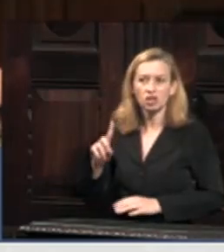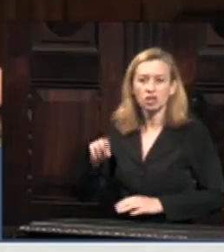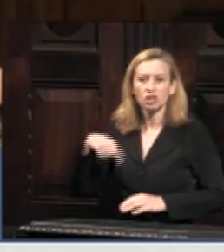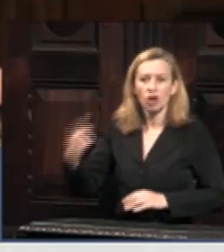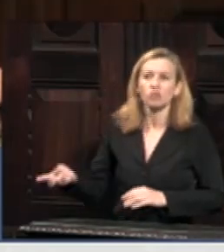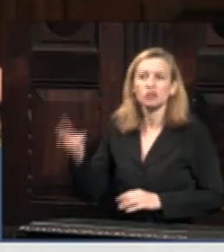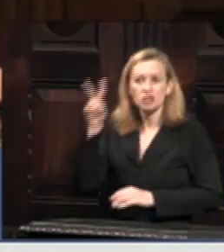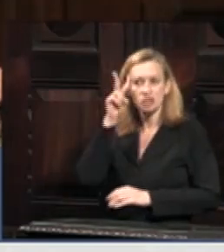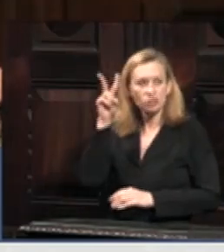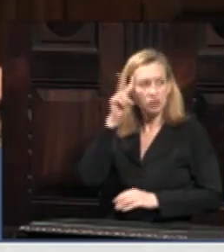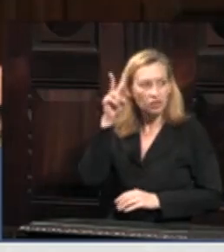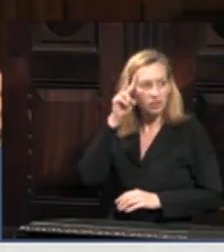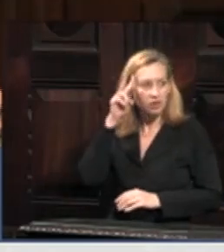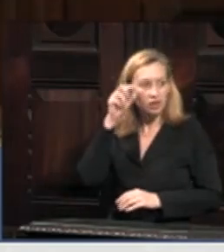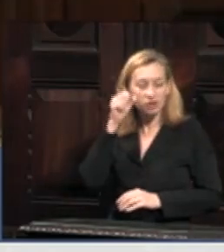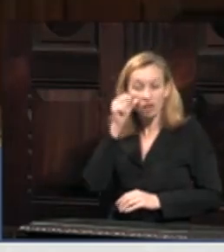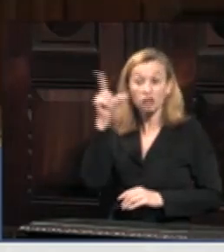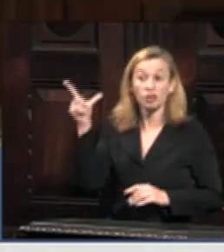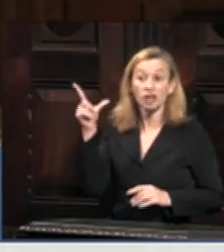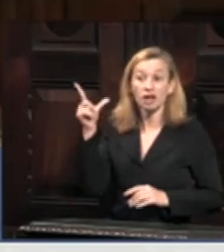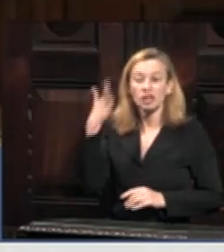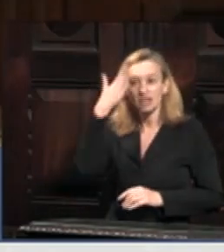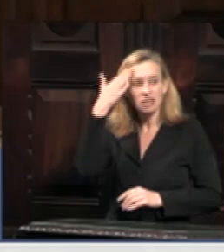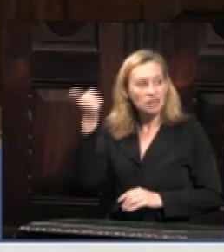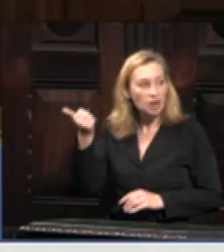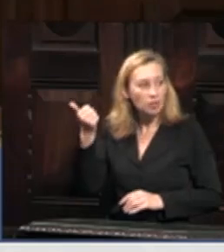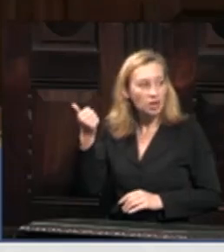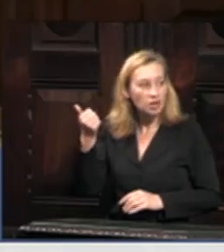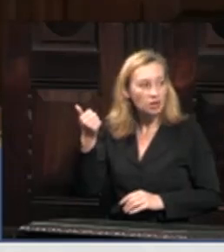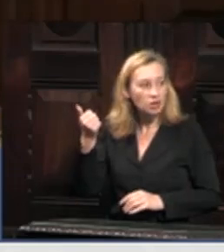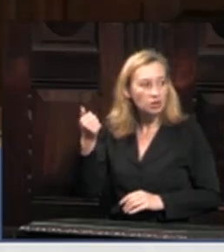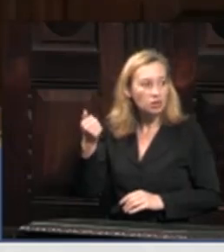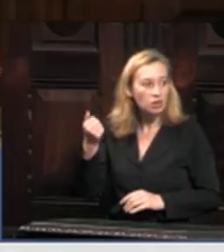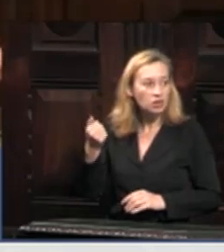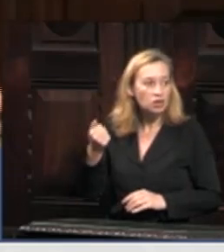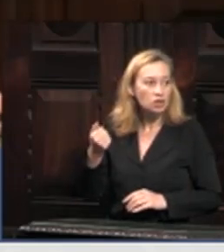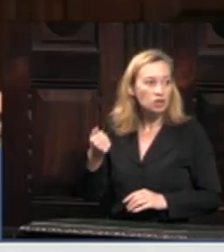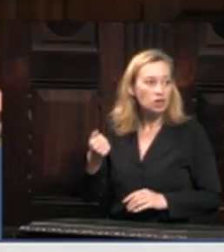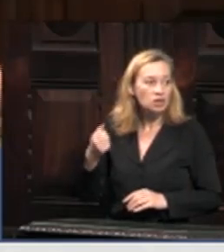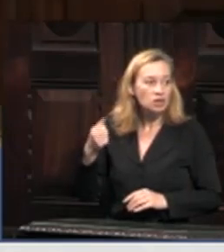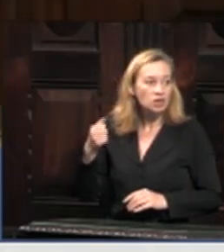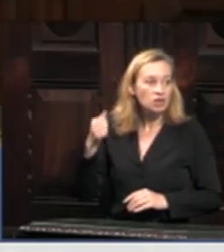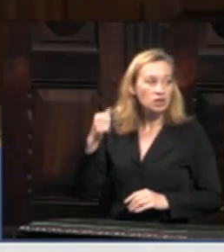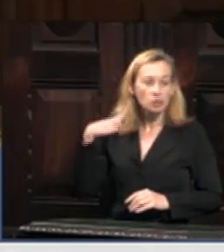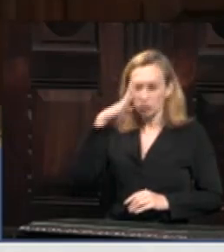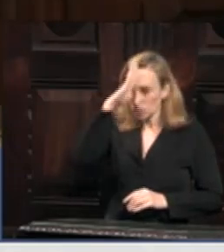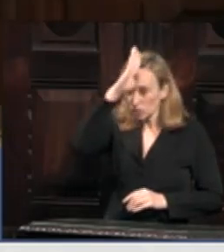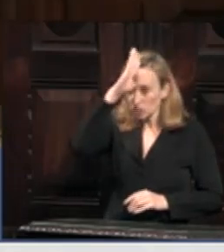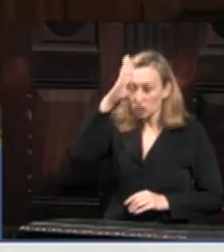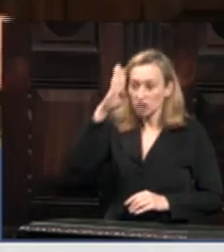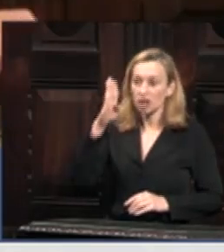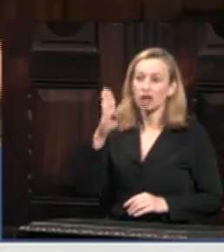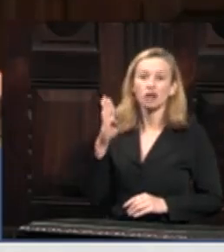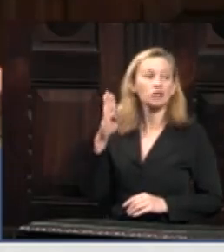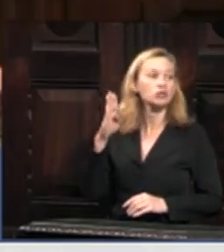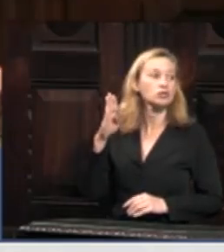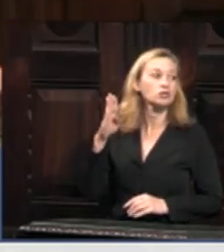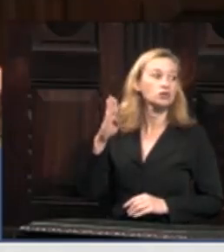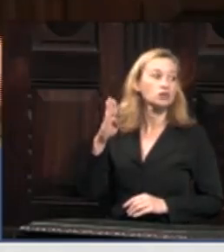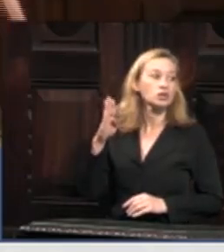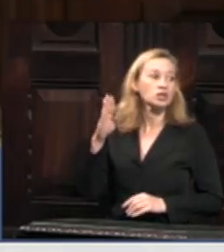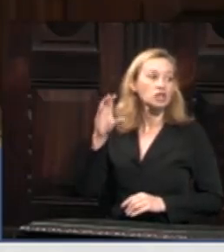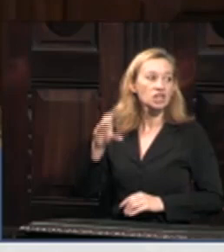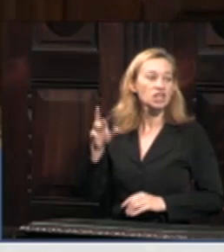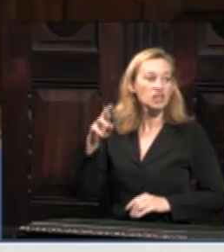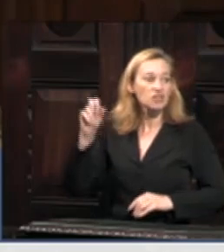segunda-feira, acordar sabendo que seremos governados por Bolsonaro, por Crivella na capital